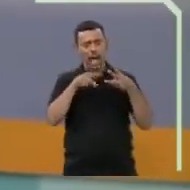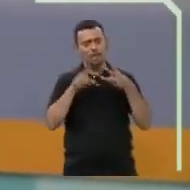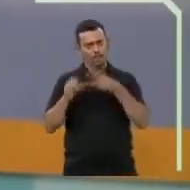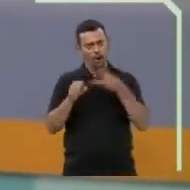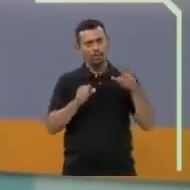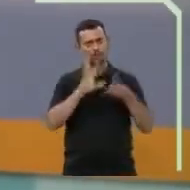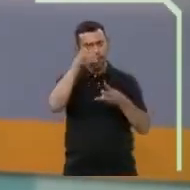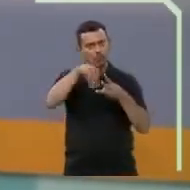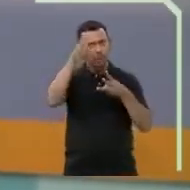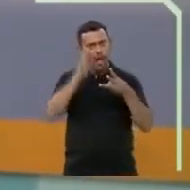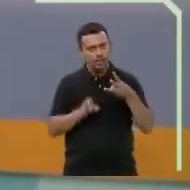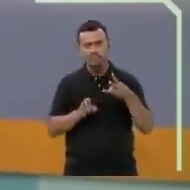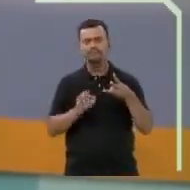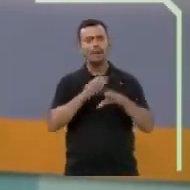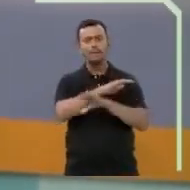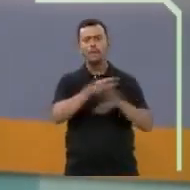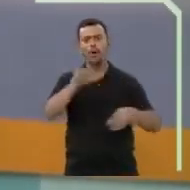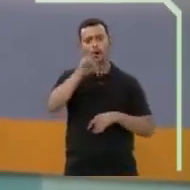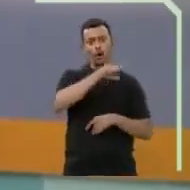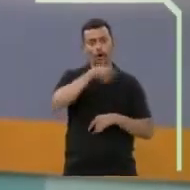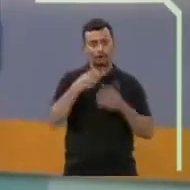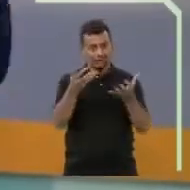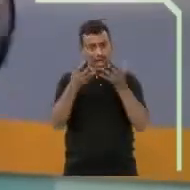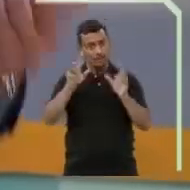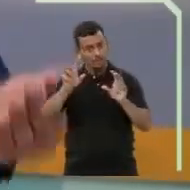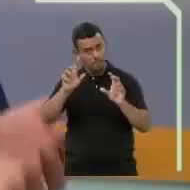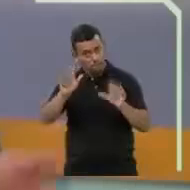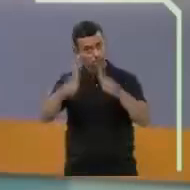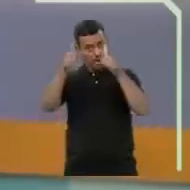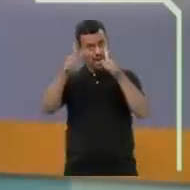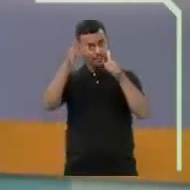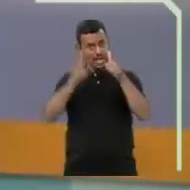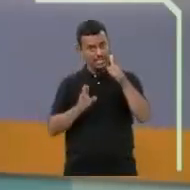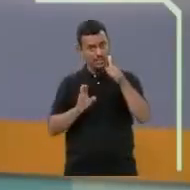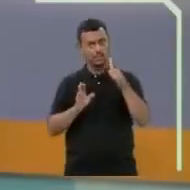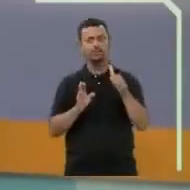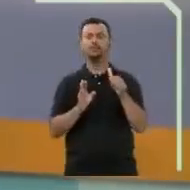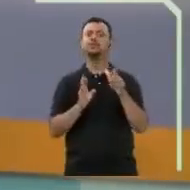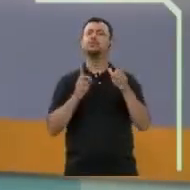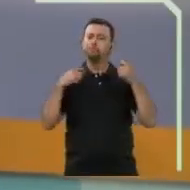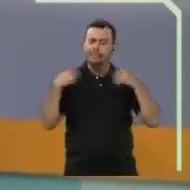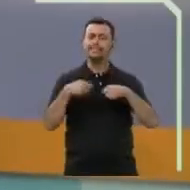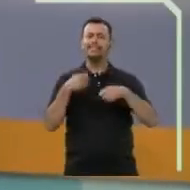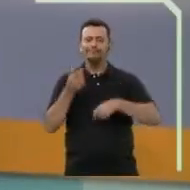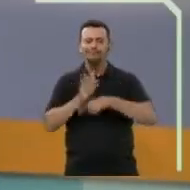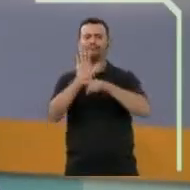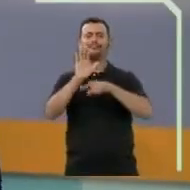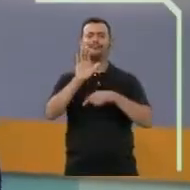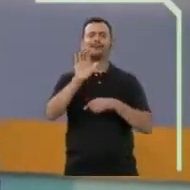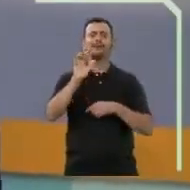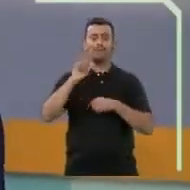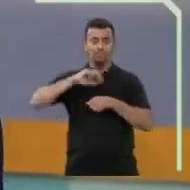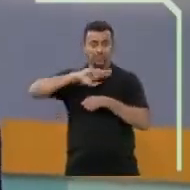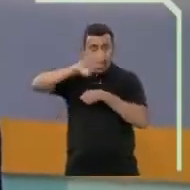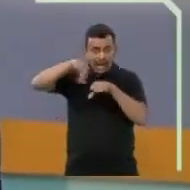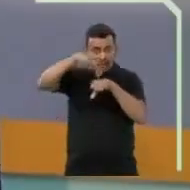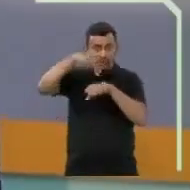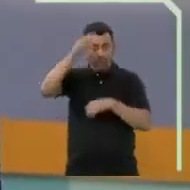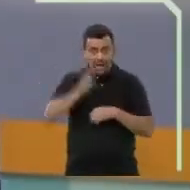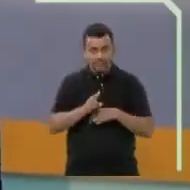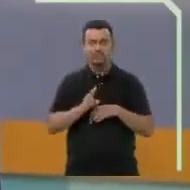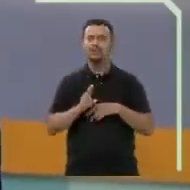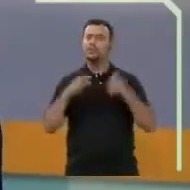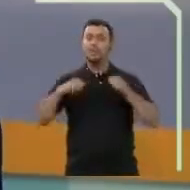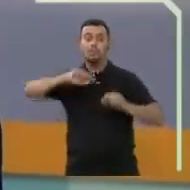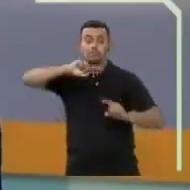queremos mudar o Brasil para melhor, construir a grande nação que merecemos, precisamos começar pelo andar de